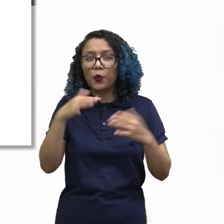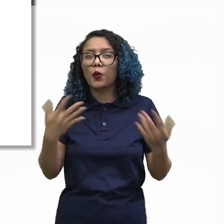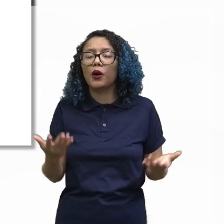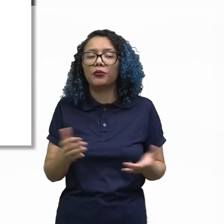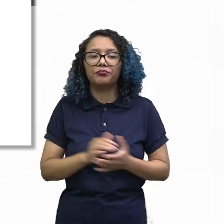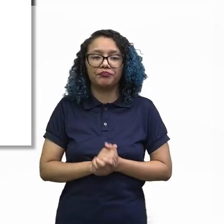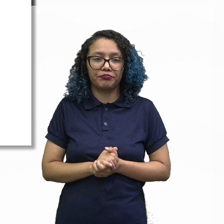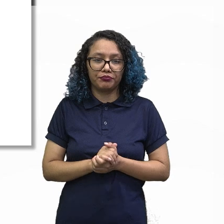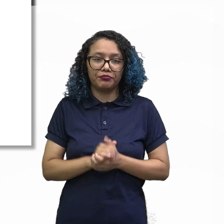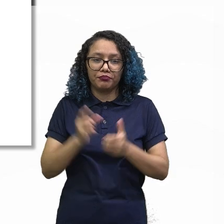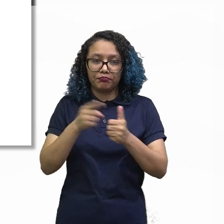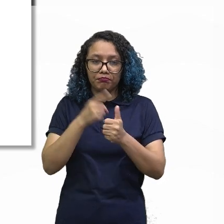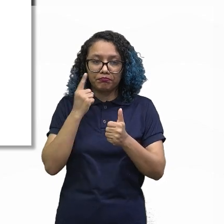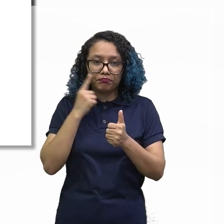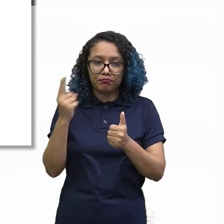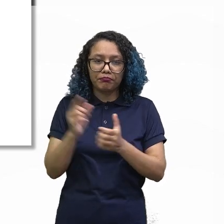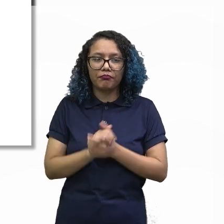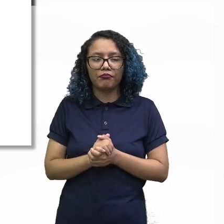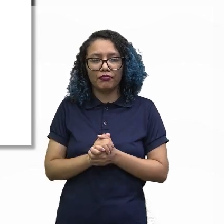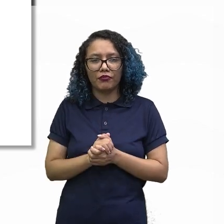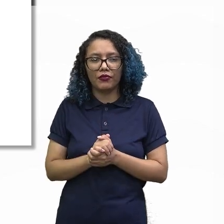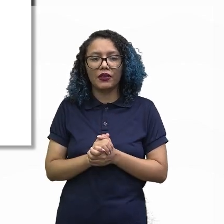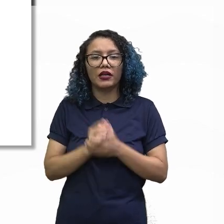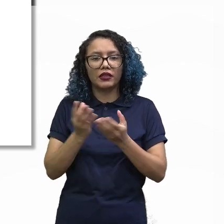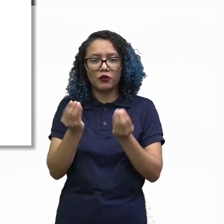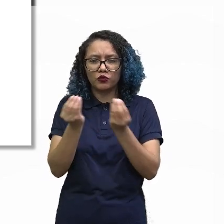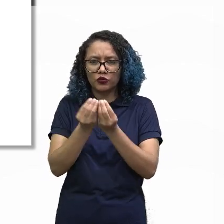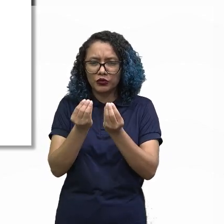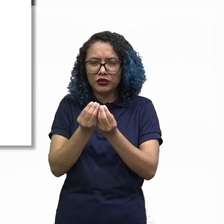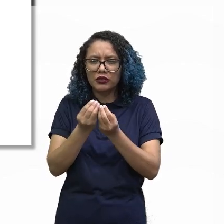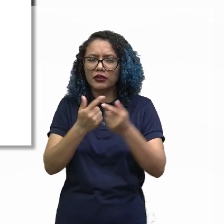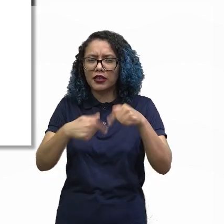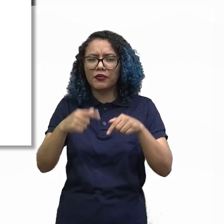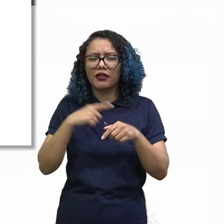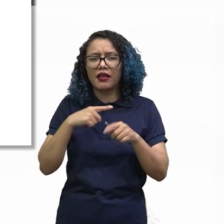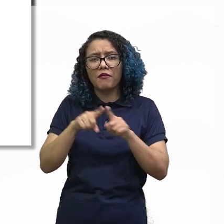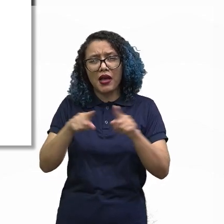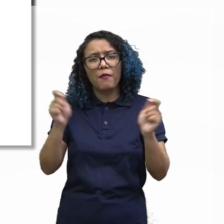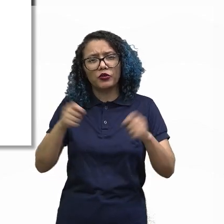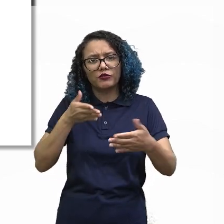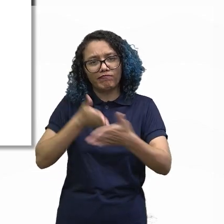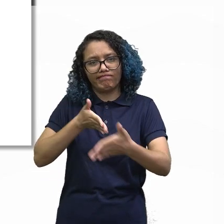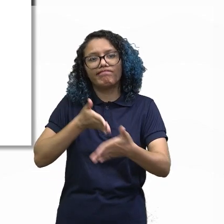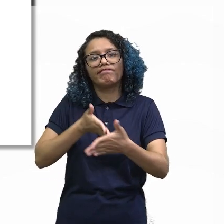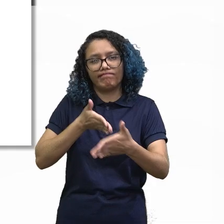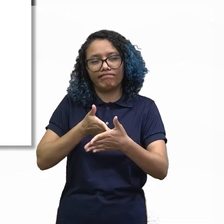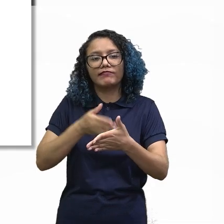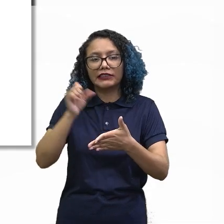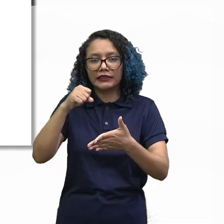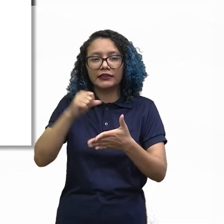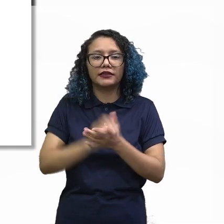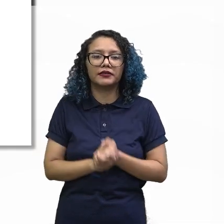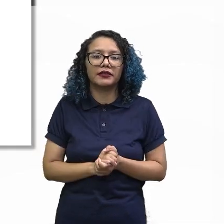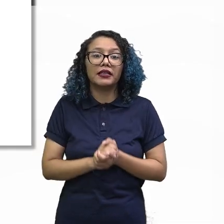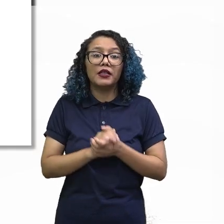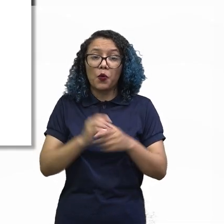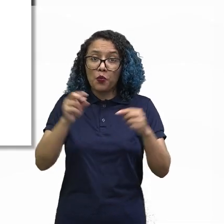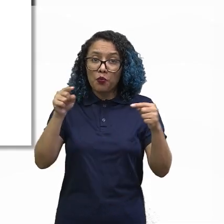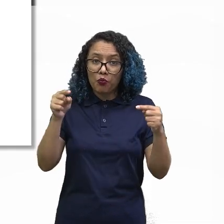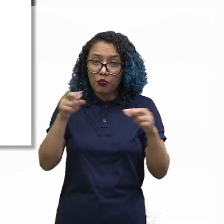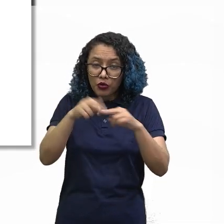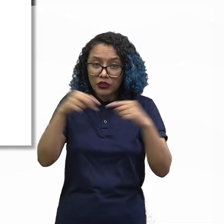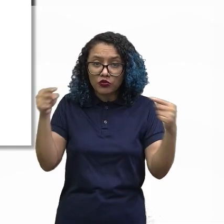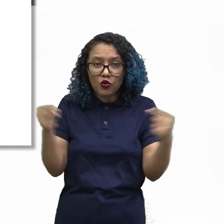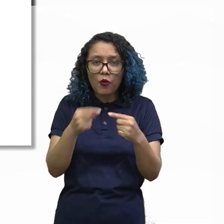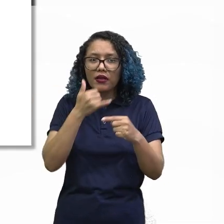Embora abundante, os elementos usados como combustíveis são finitos. Assim, a energia nuclear é uma fonte não renovável